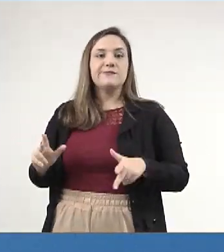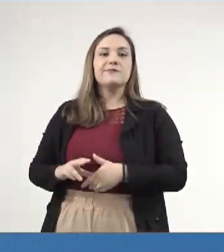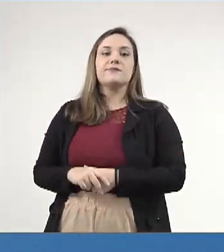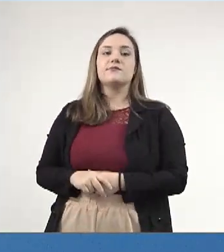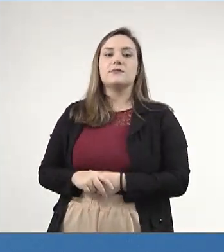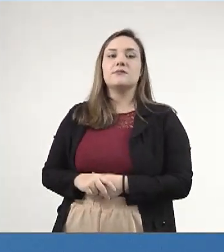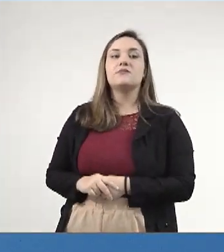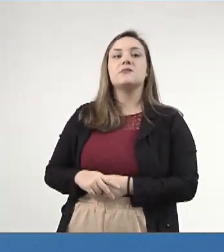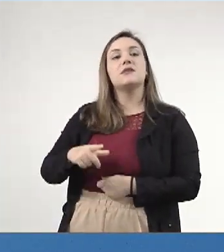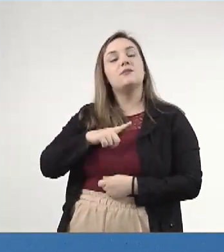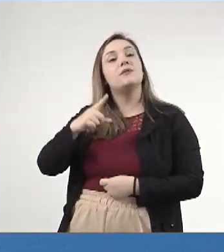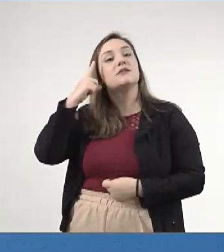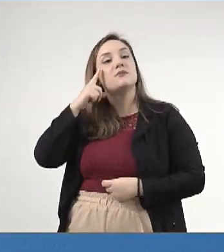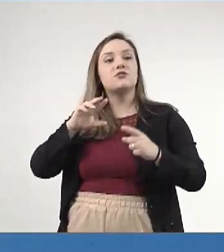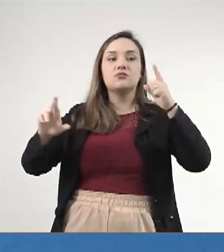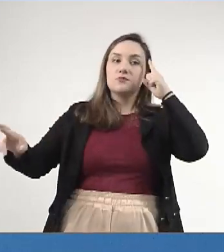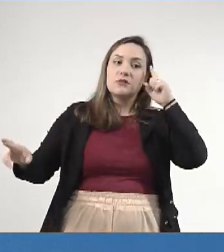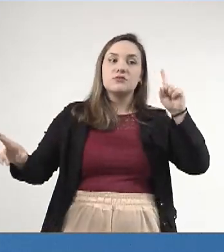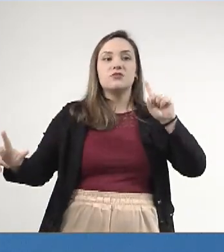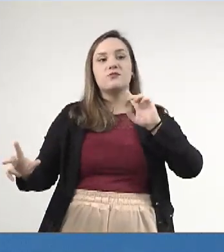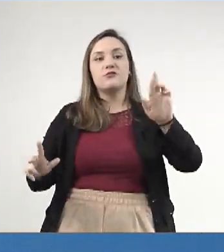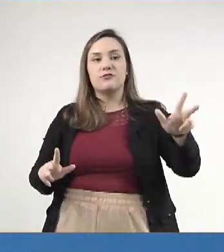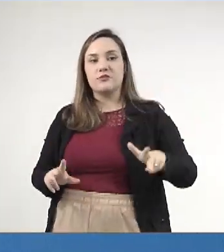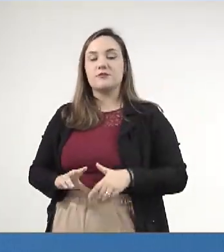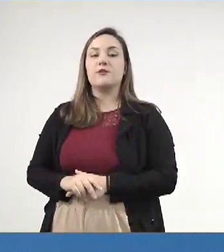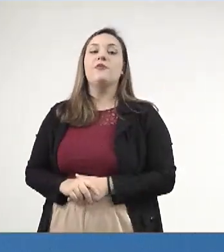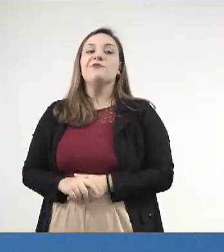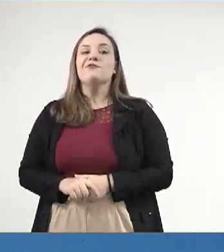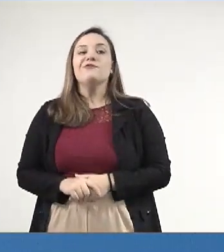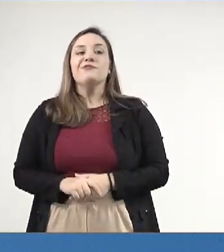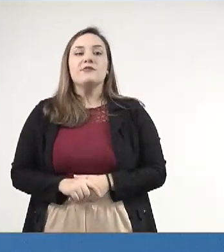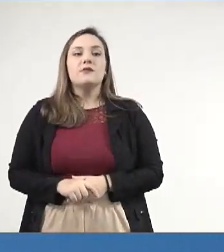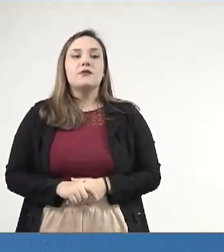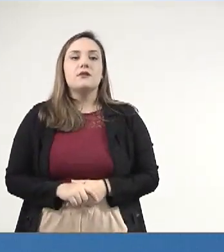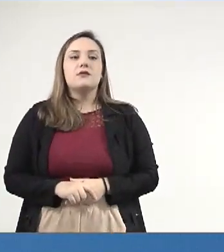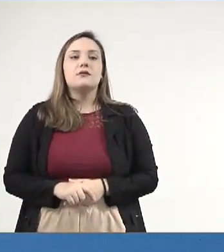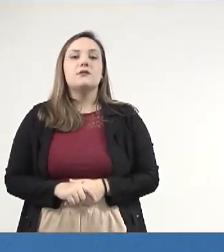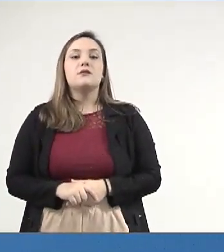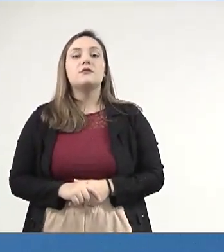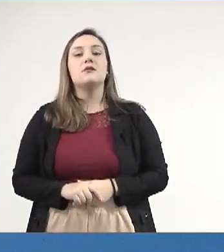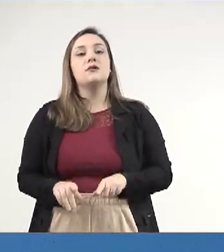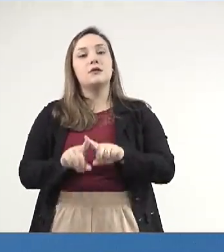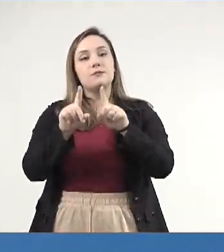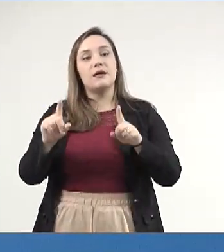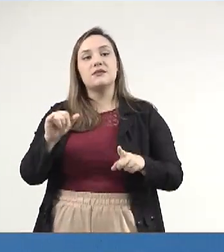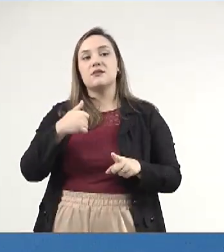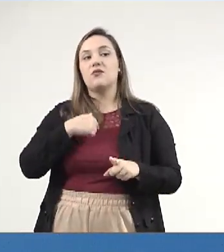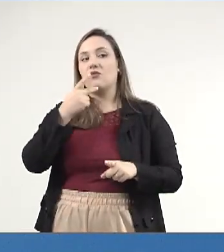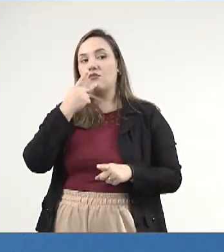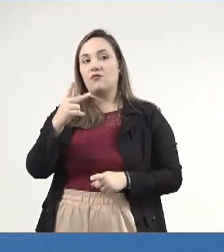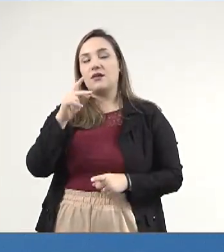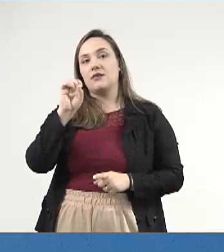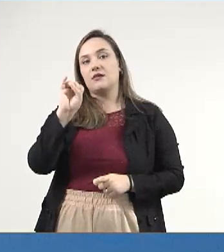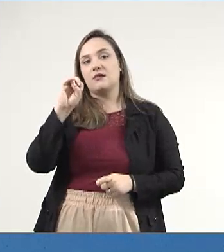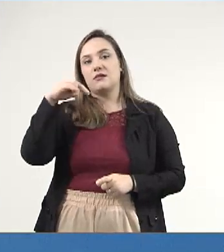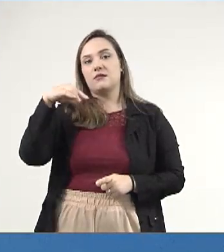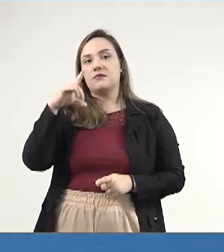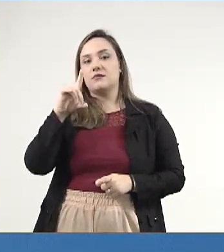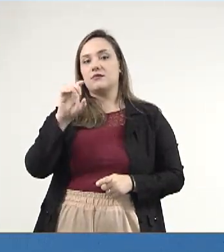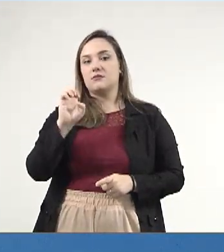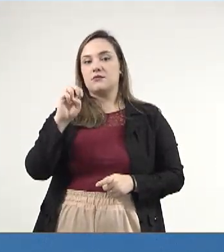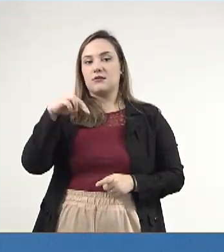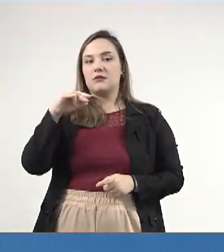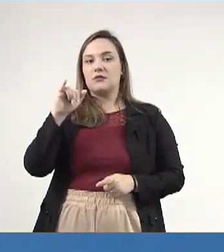e de pensamentos sobre esse processo. Agora, quando a gente fala em indenização, e eu conversei isso com a